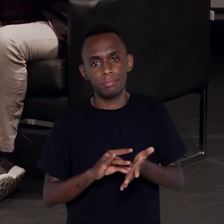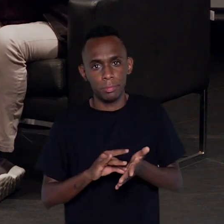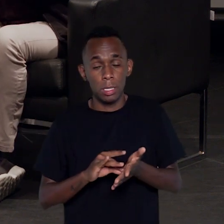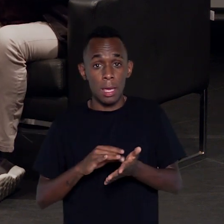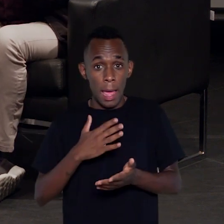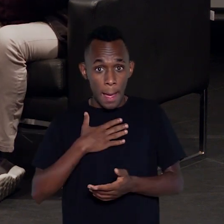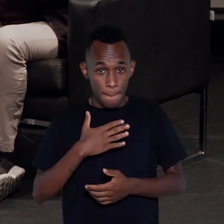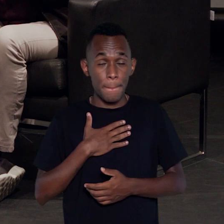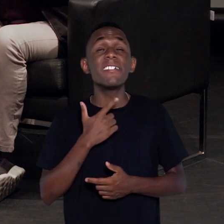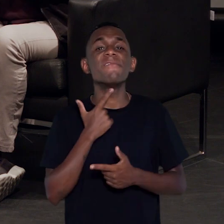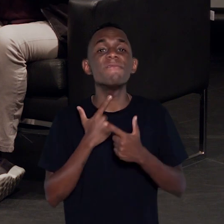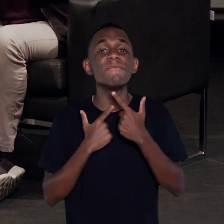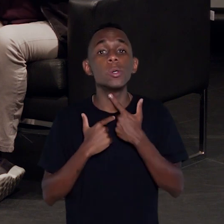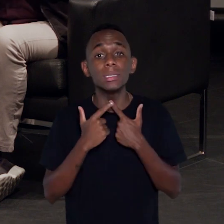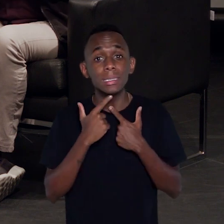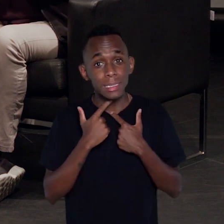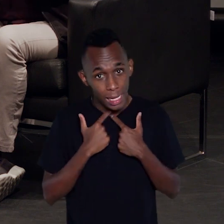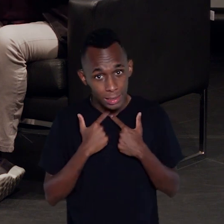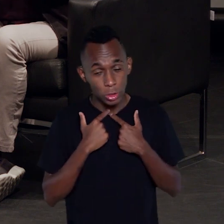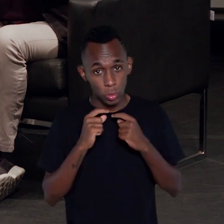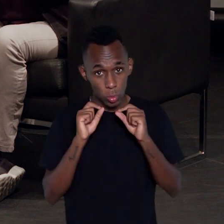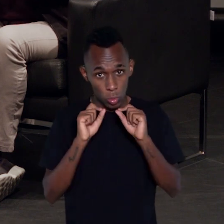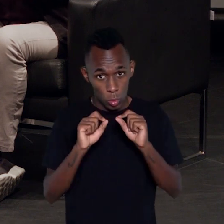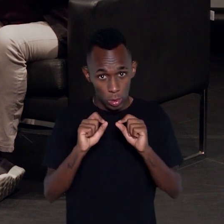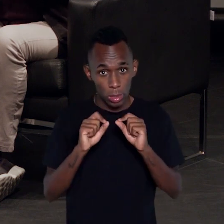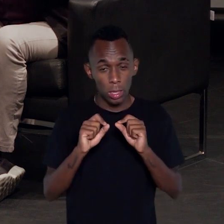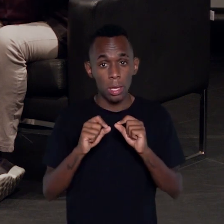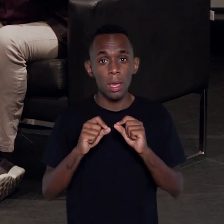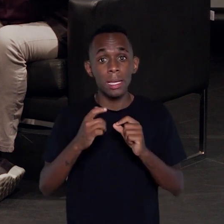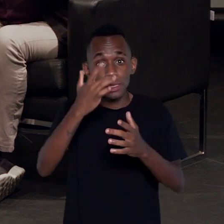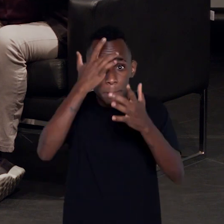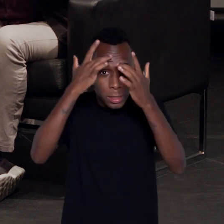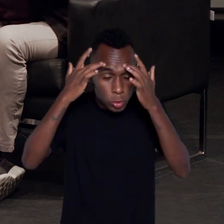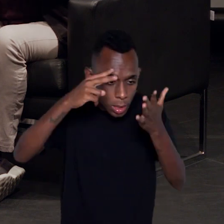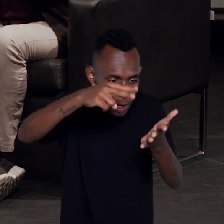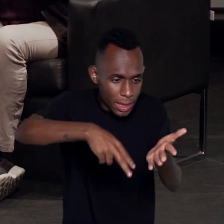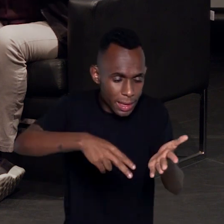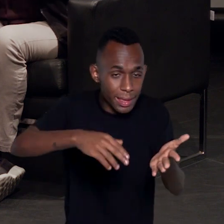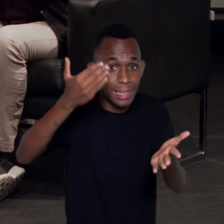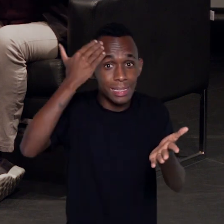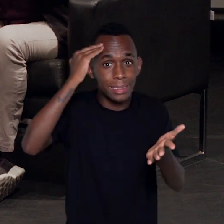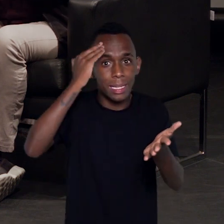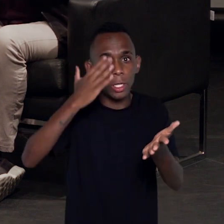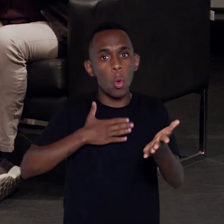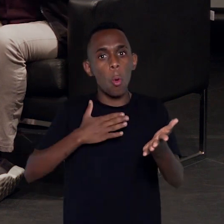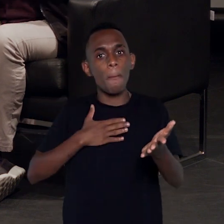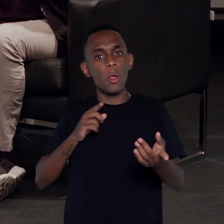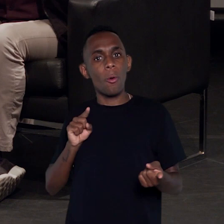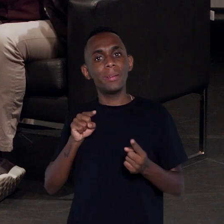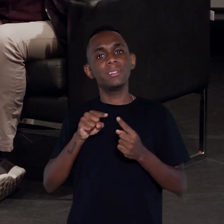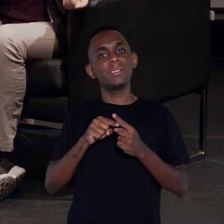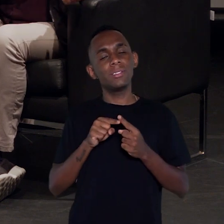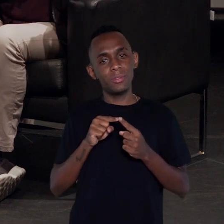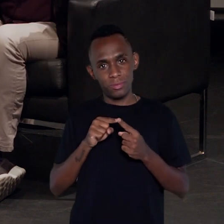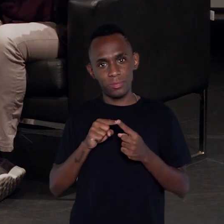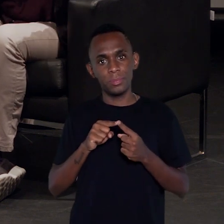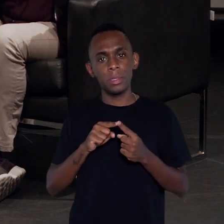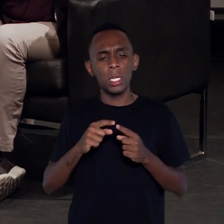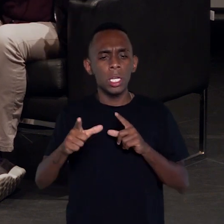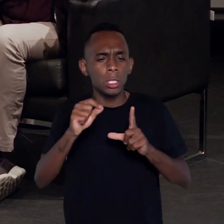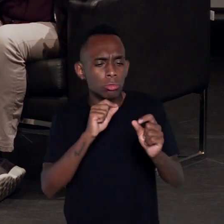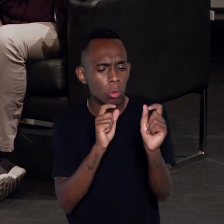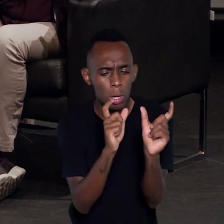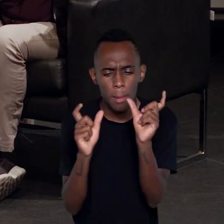E o que eu desejo com a literatura é justamente me fazer compreensível. É que essa história, a escolha da linguagem,